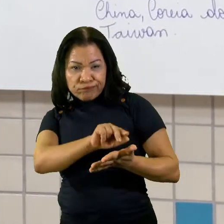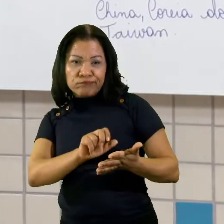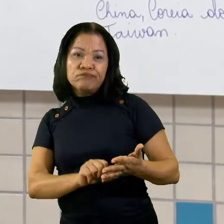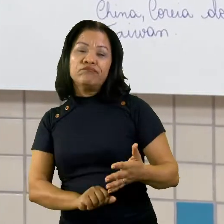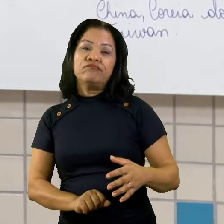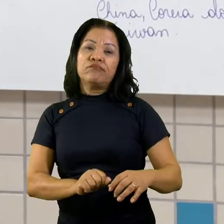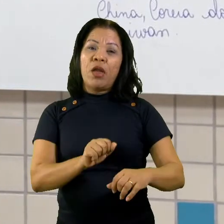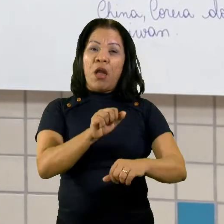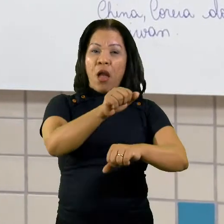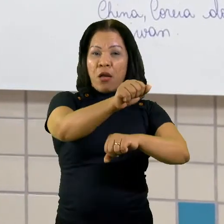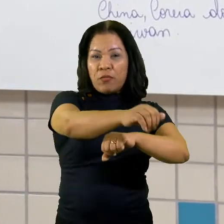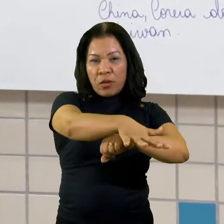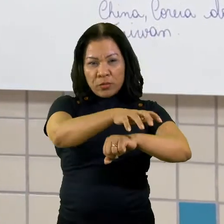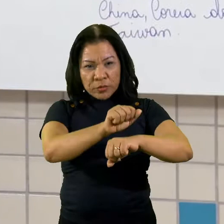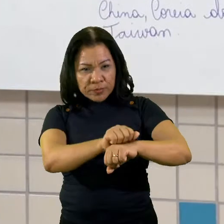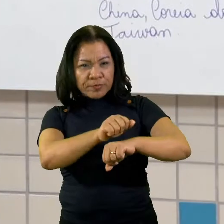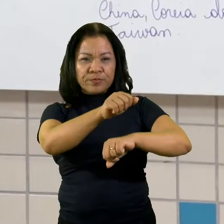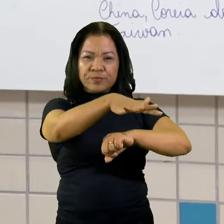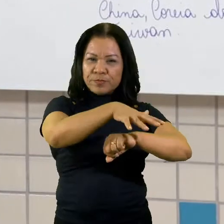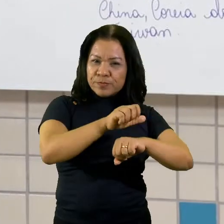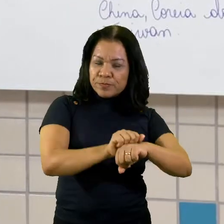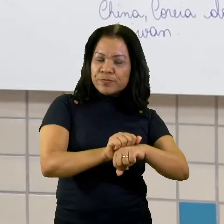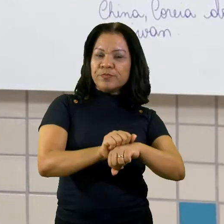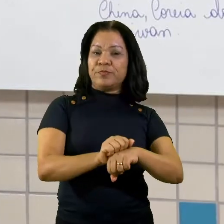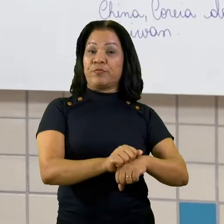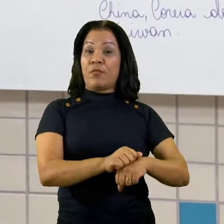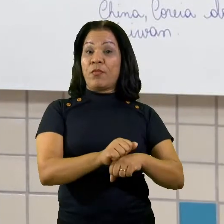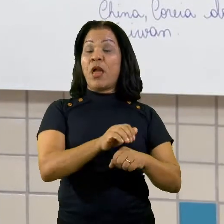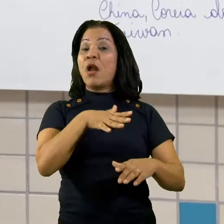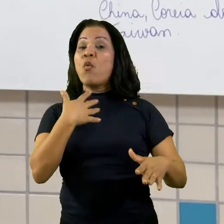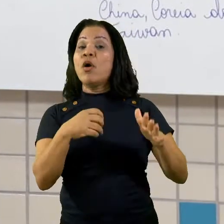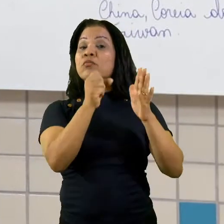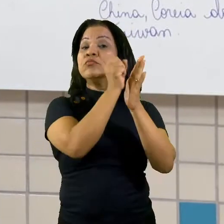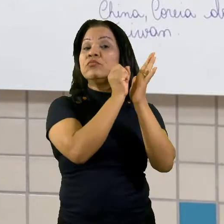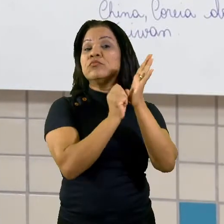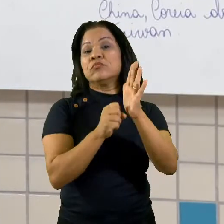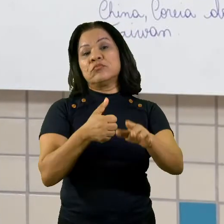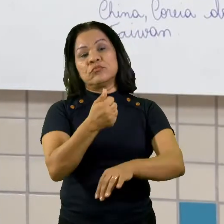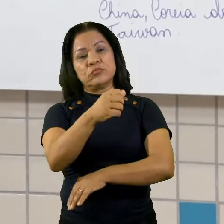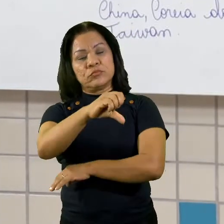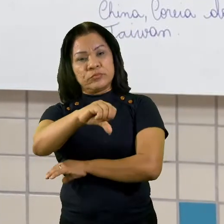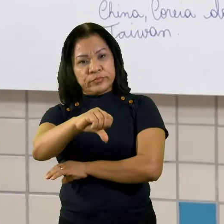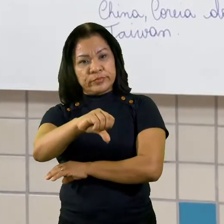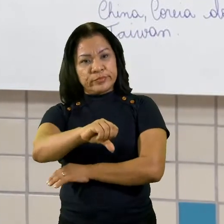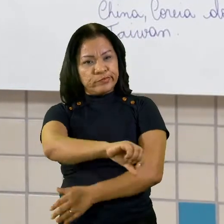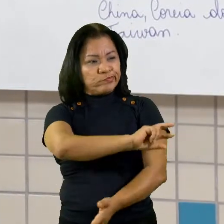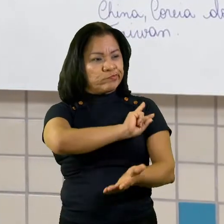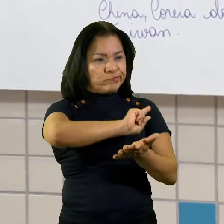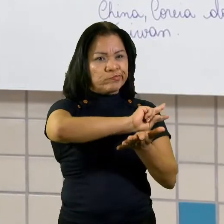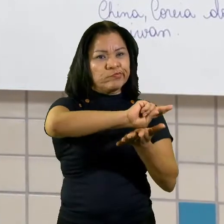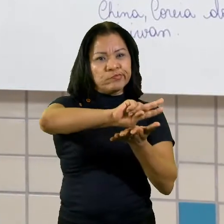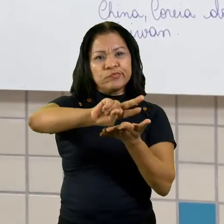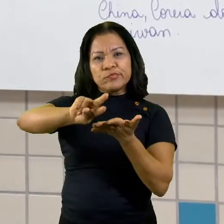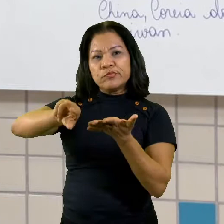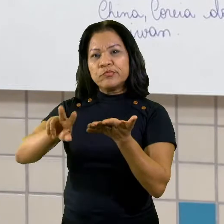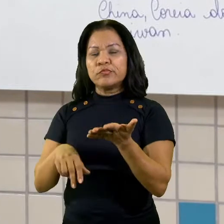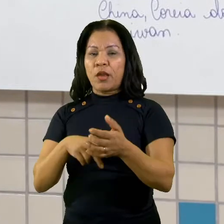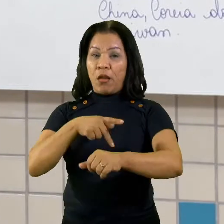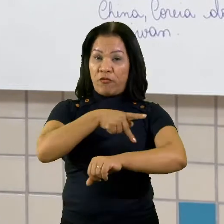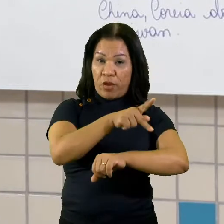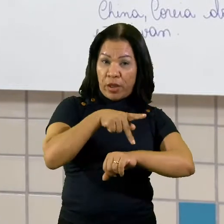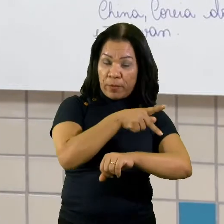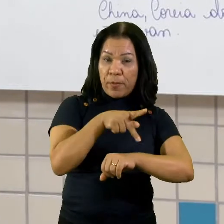muito efetiva, principalmente no século XIX. Então, vários países como o Reino Unido, como